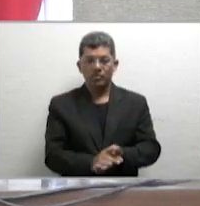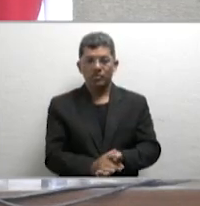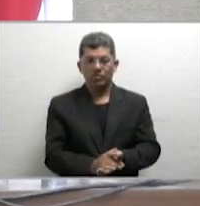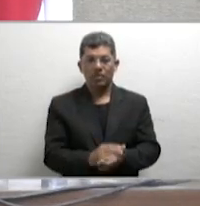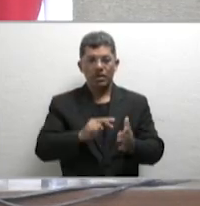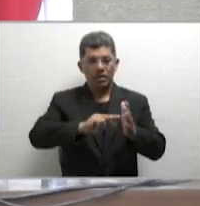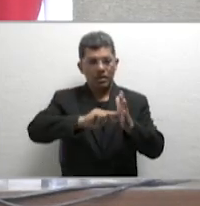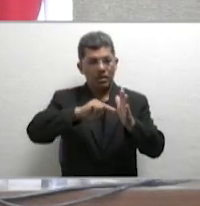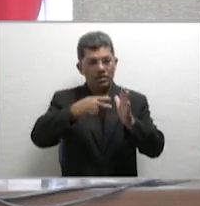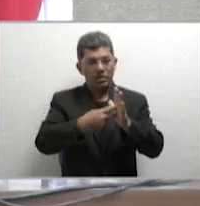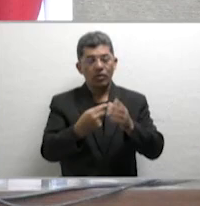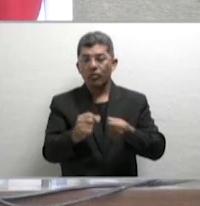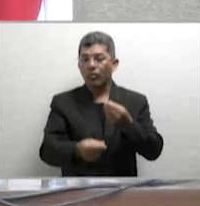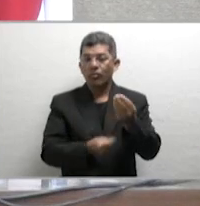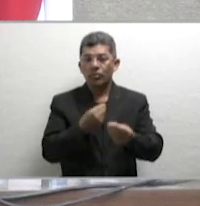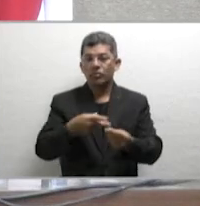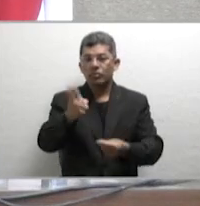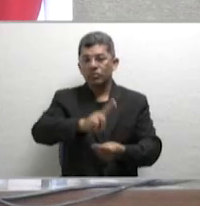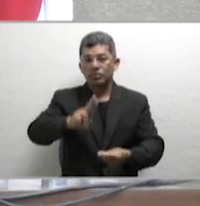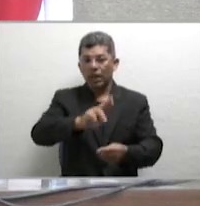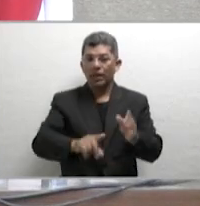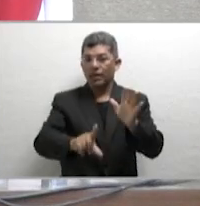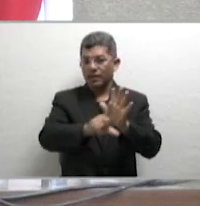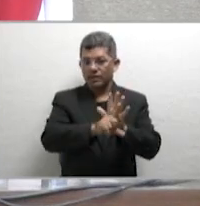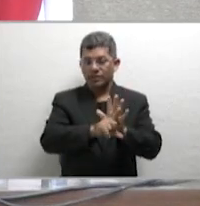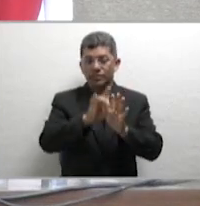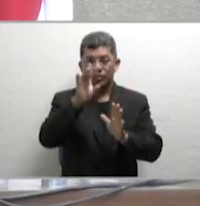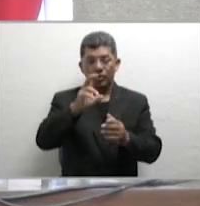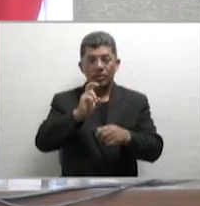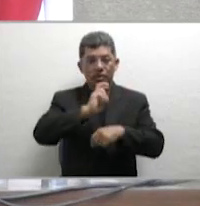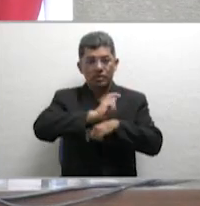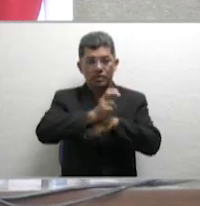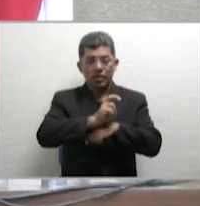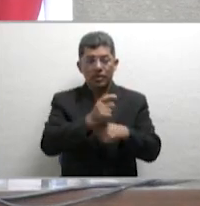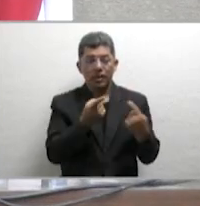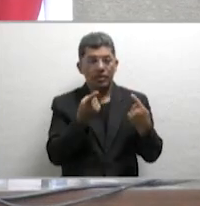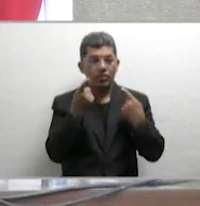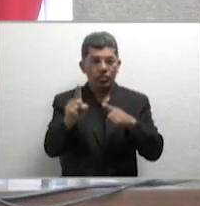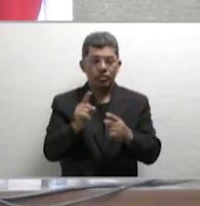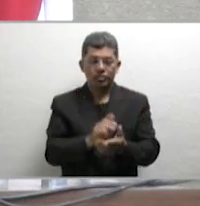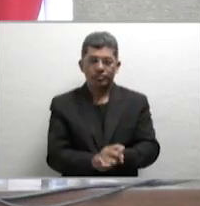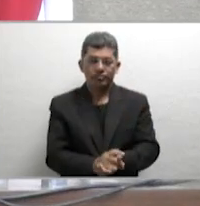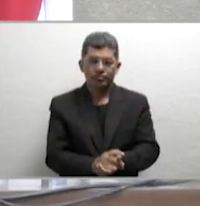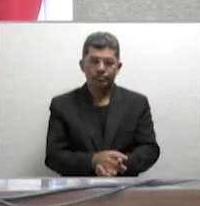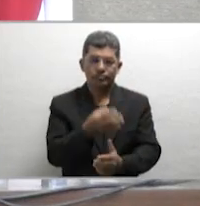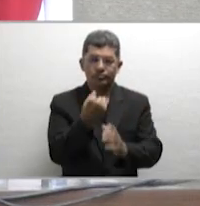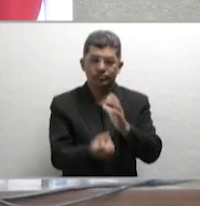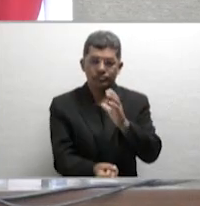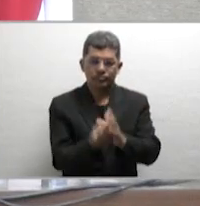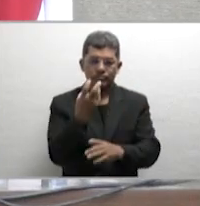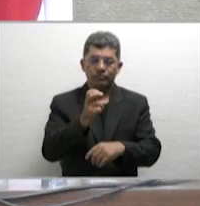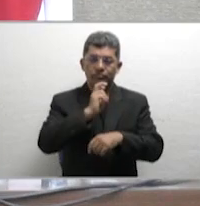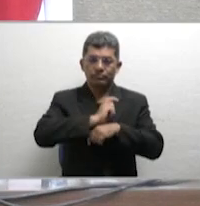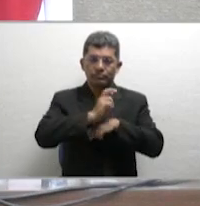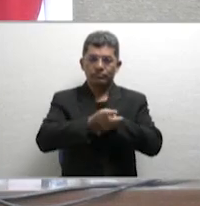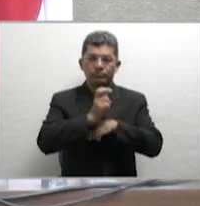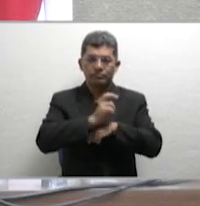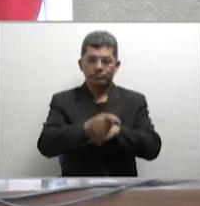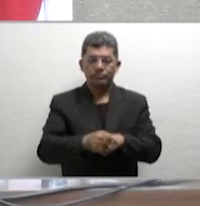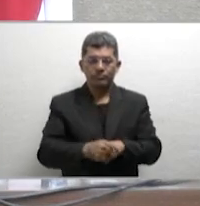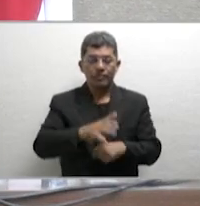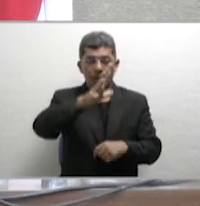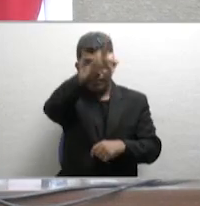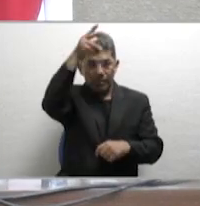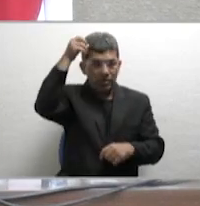sobre a legislação que foi criada nesta casa, e ela é contra a legislação que foi criada nesta casa. Então, a